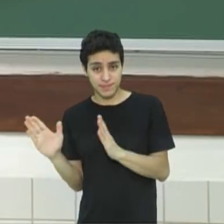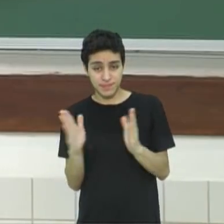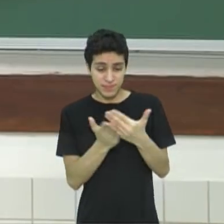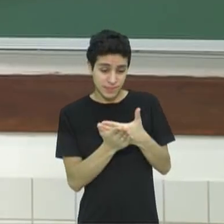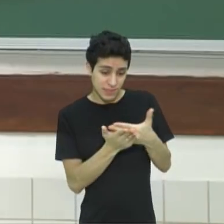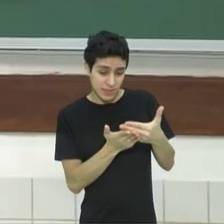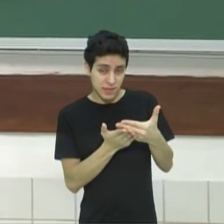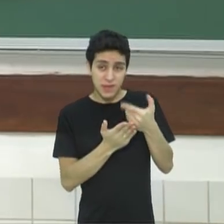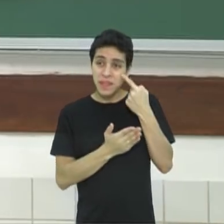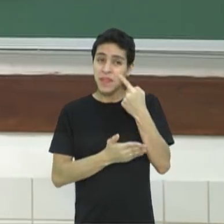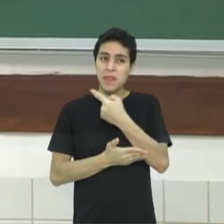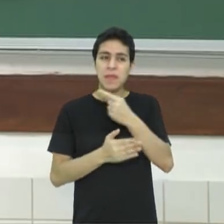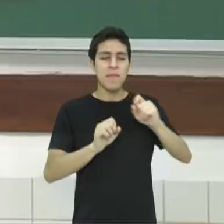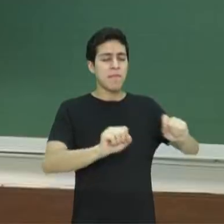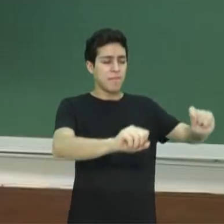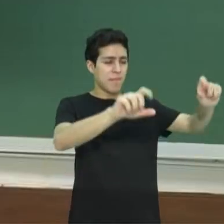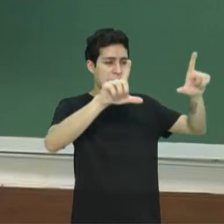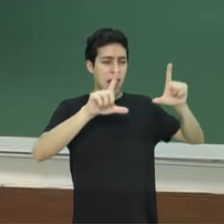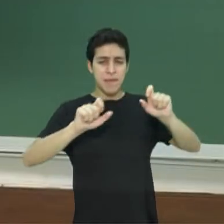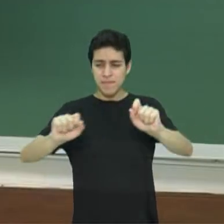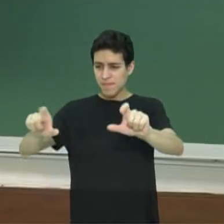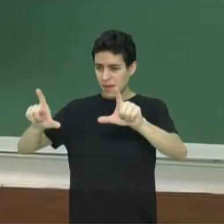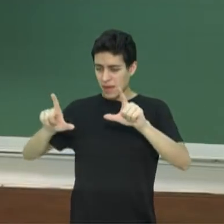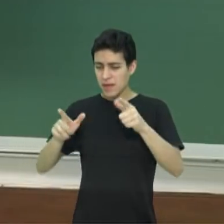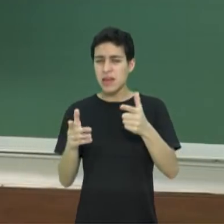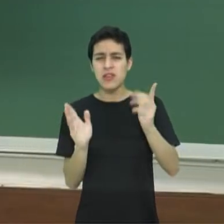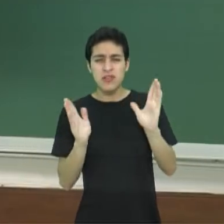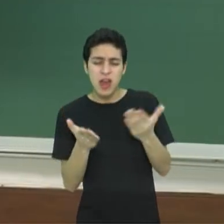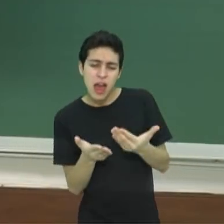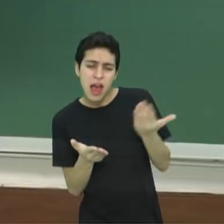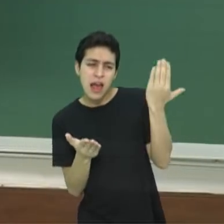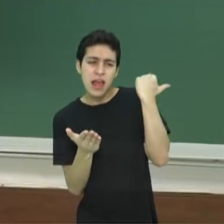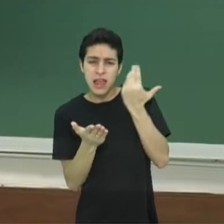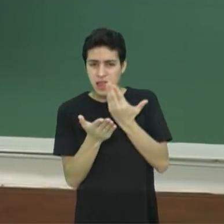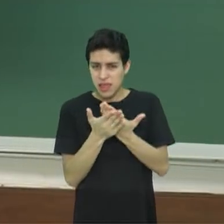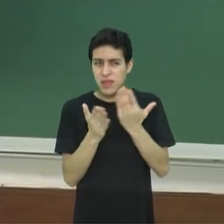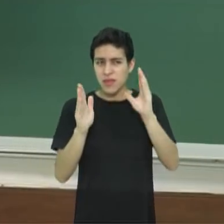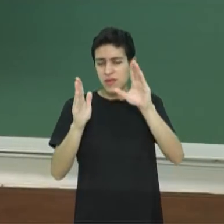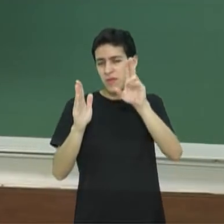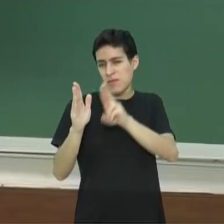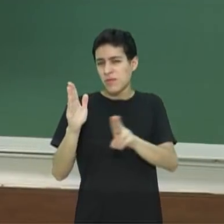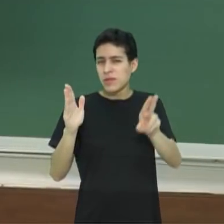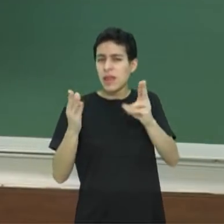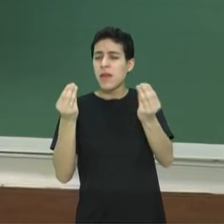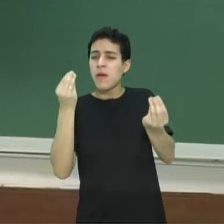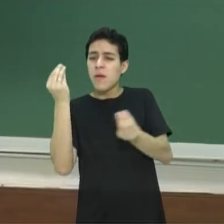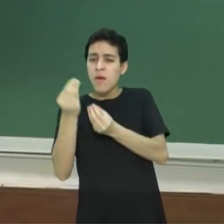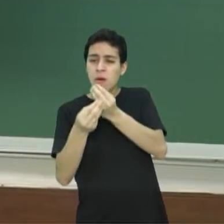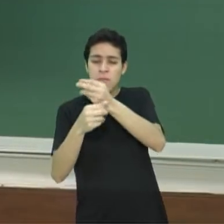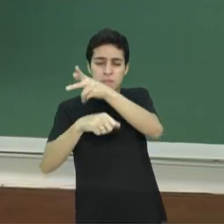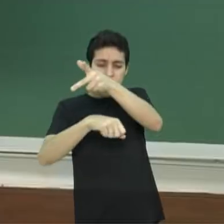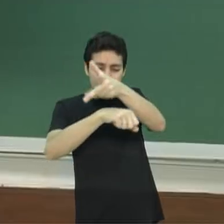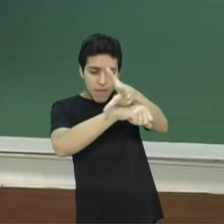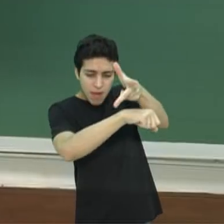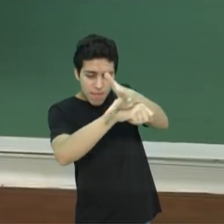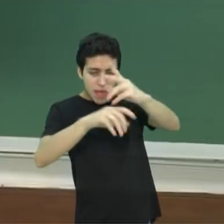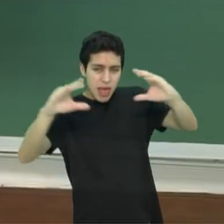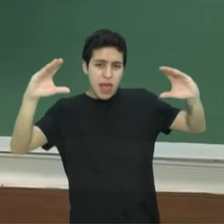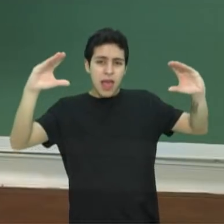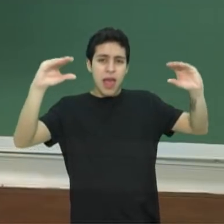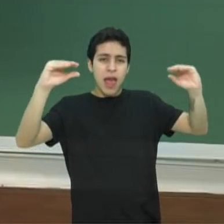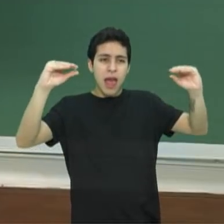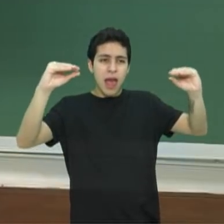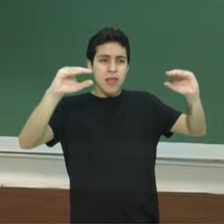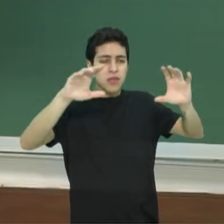imagens aqui. Em aulas anteriores já usei imagens de satélite, né, dos continentes à noite. Né? O que